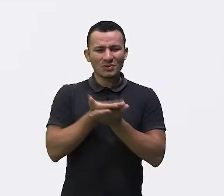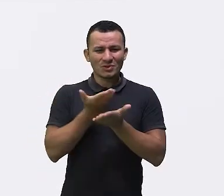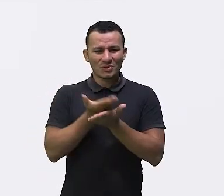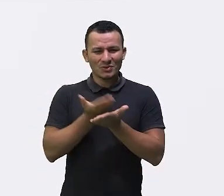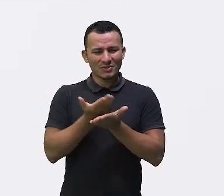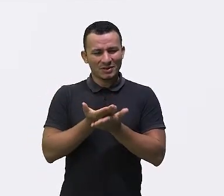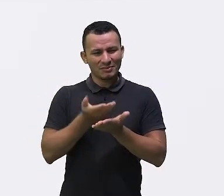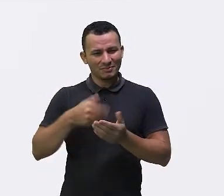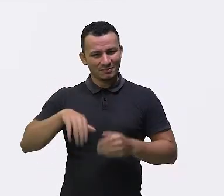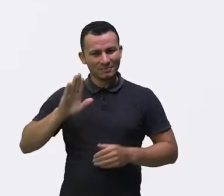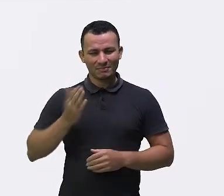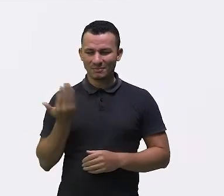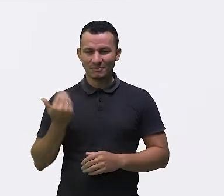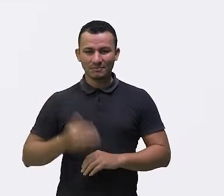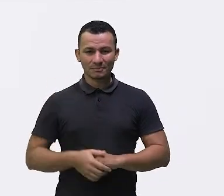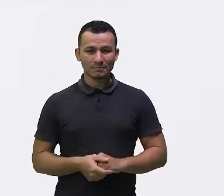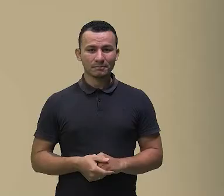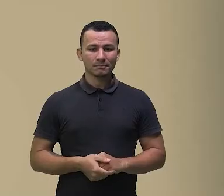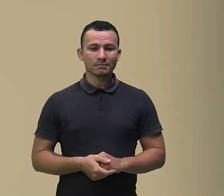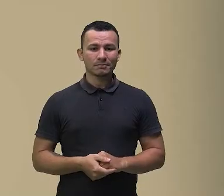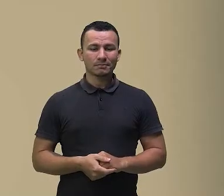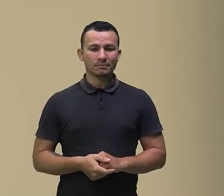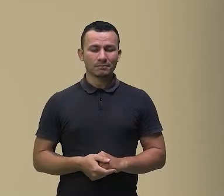Manifesto Comunista?